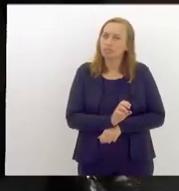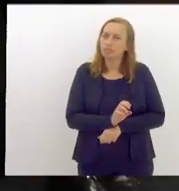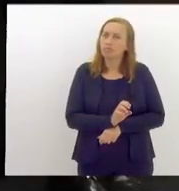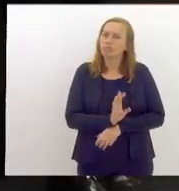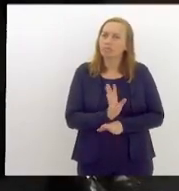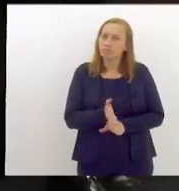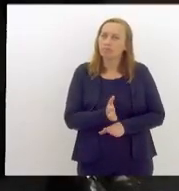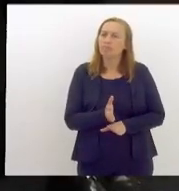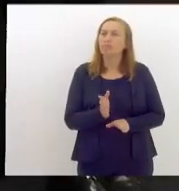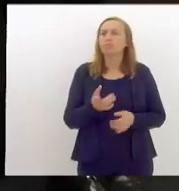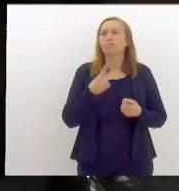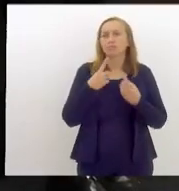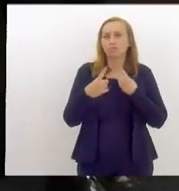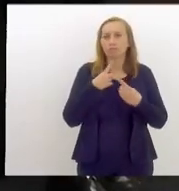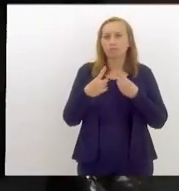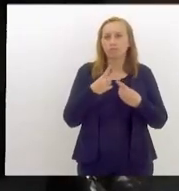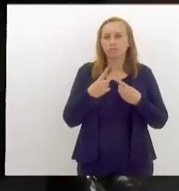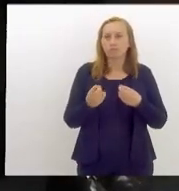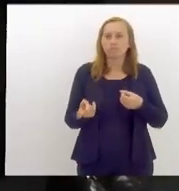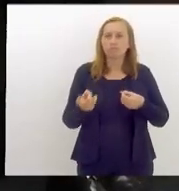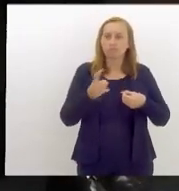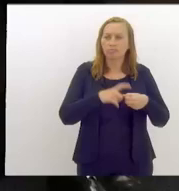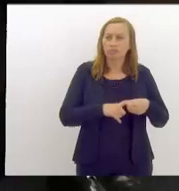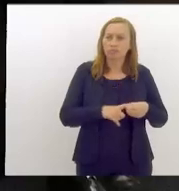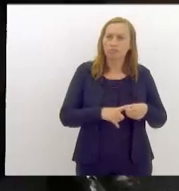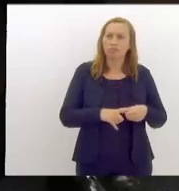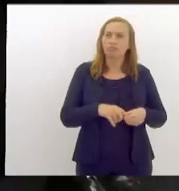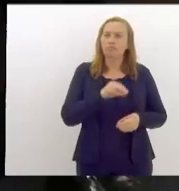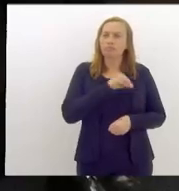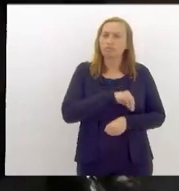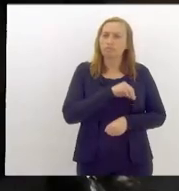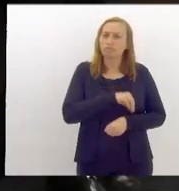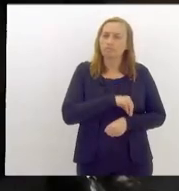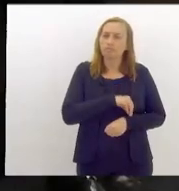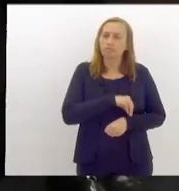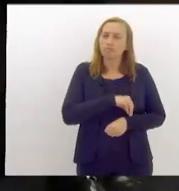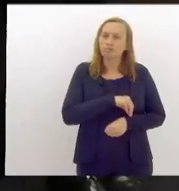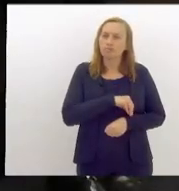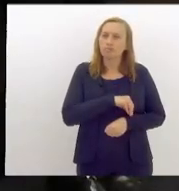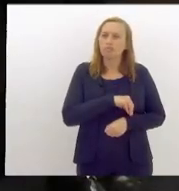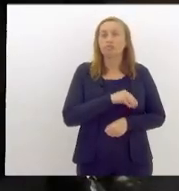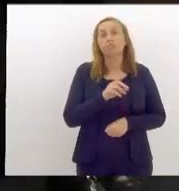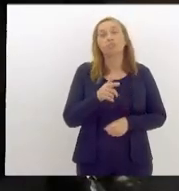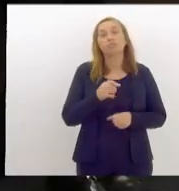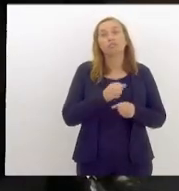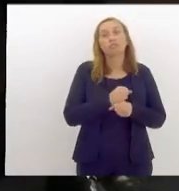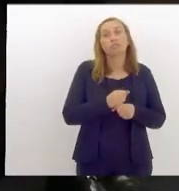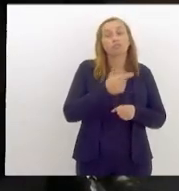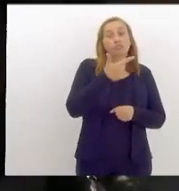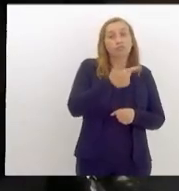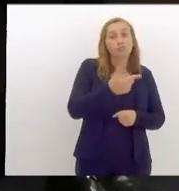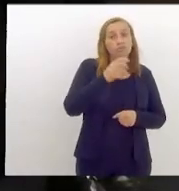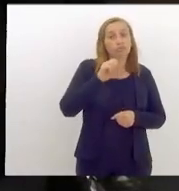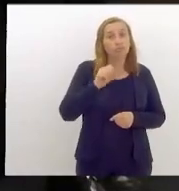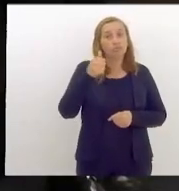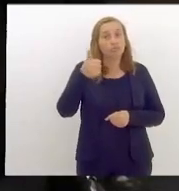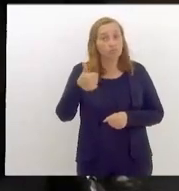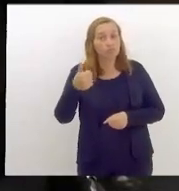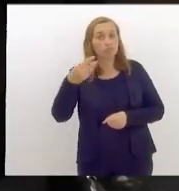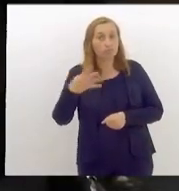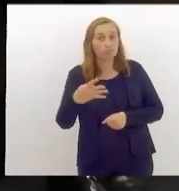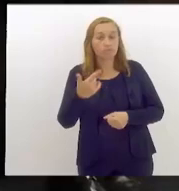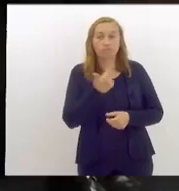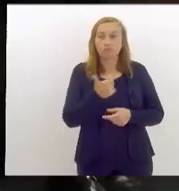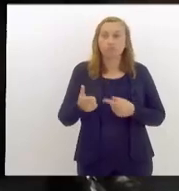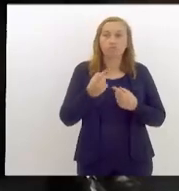discutindo é a recomposição diga-se de passagem que desde 2014 não havia essa discussão